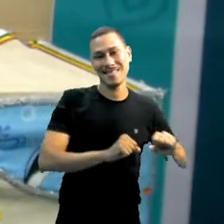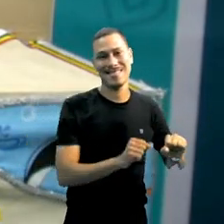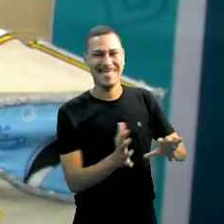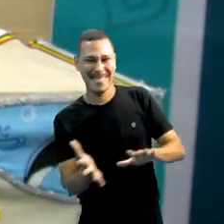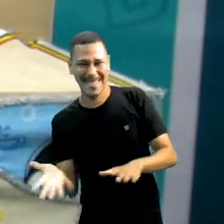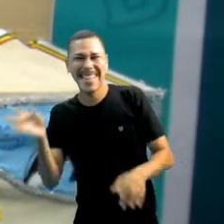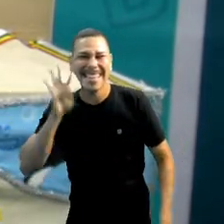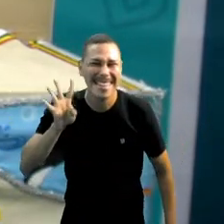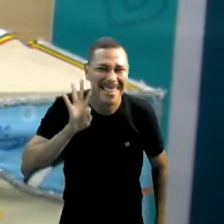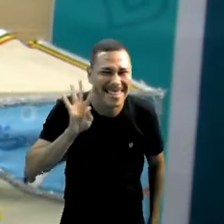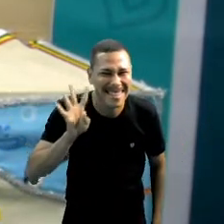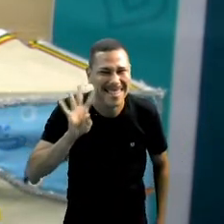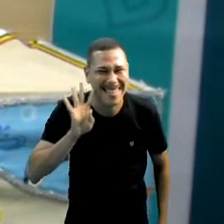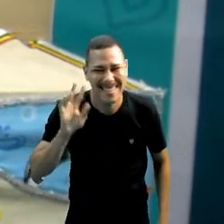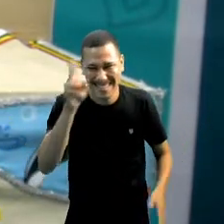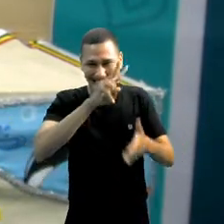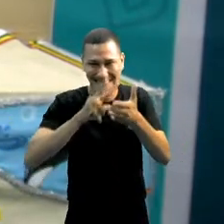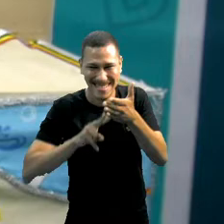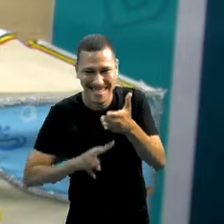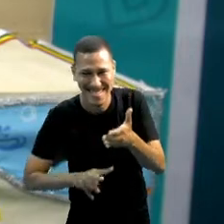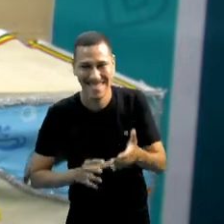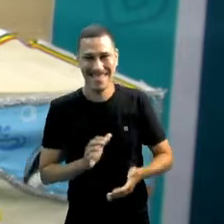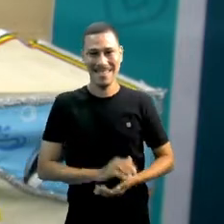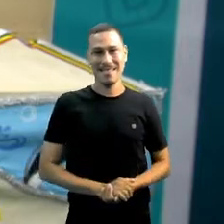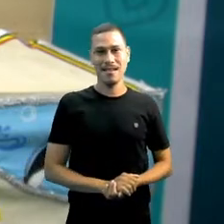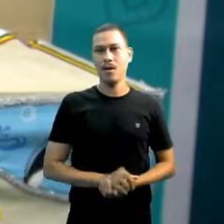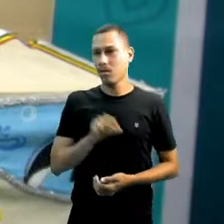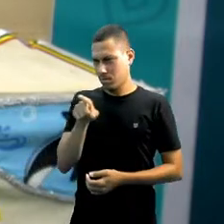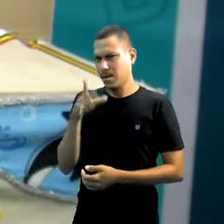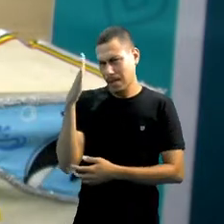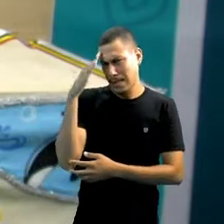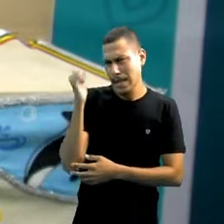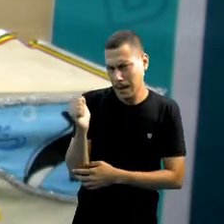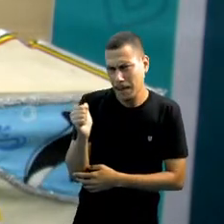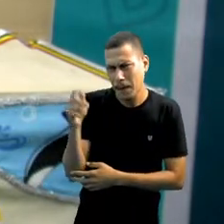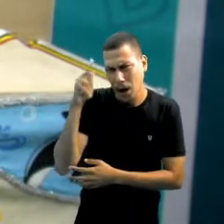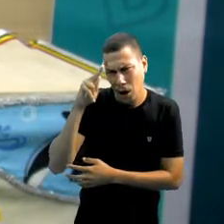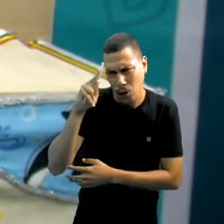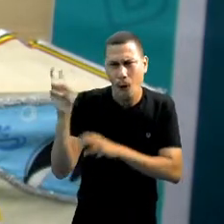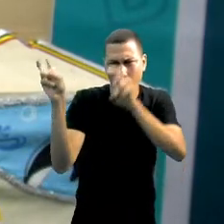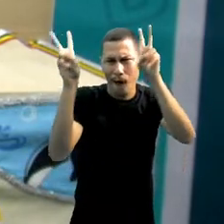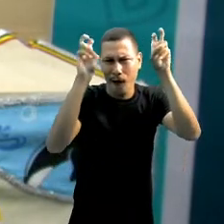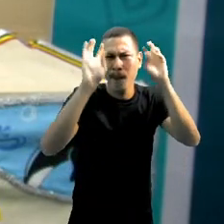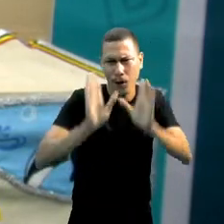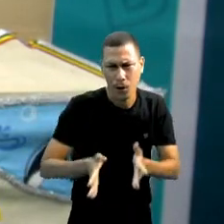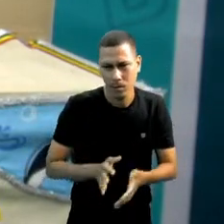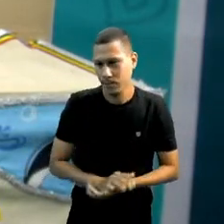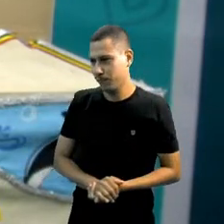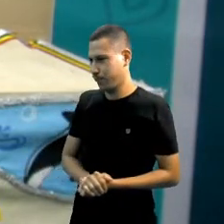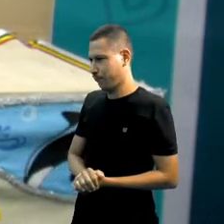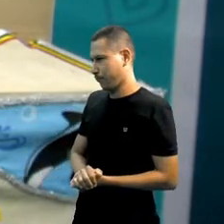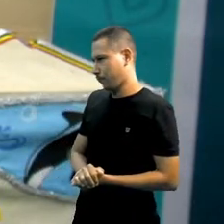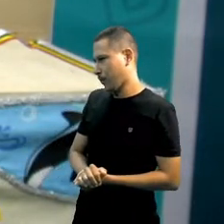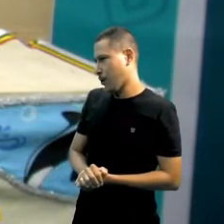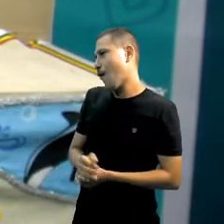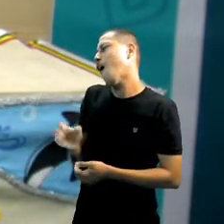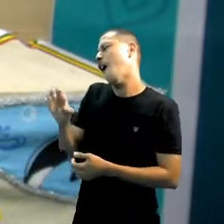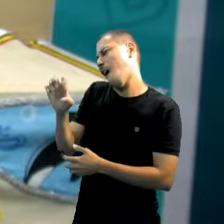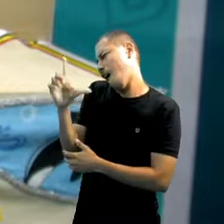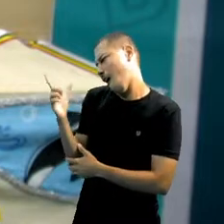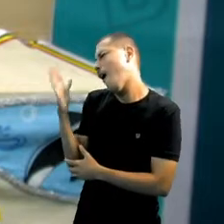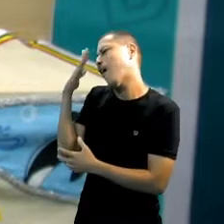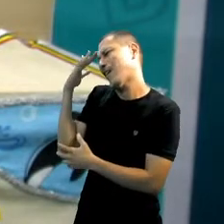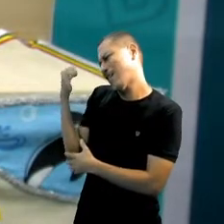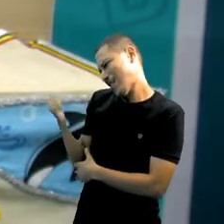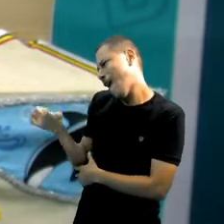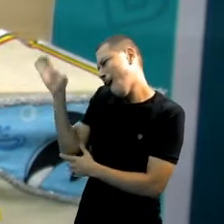Que legal, leiturinha! E tu sabe qual é a história de hoje? Claro que sei, tia